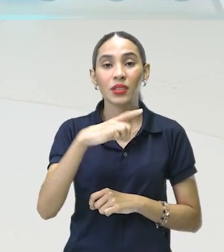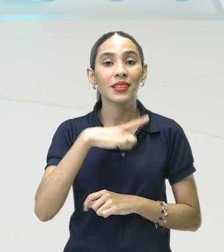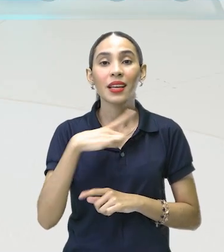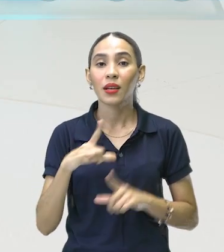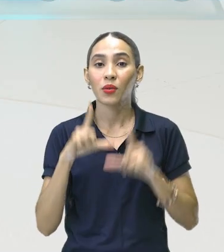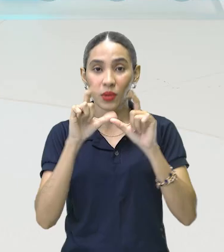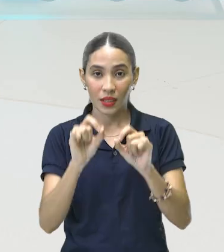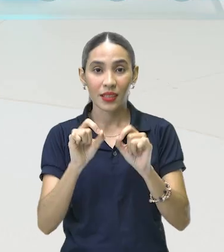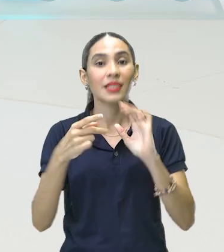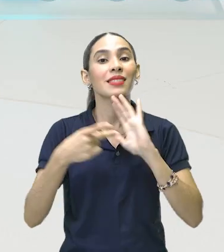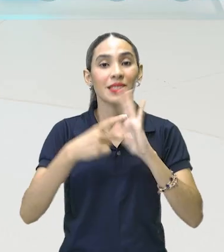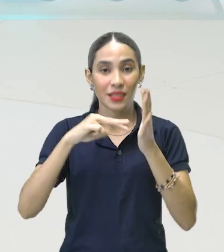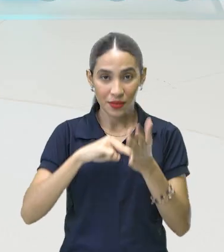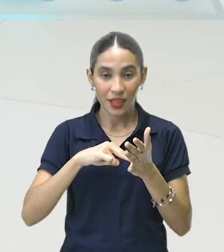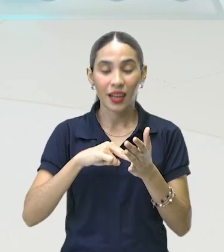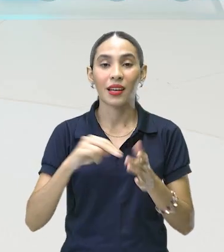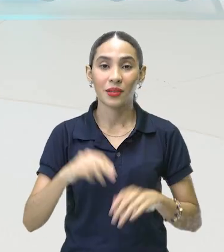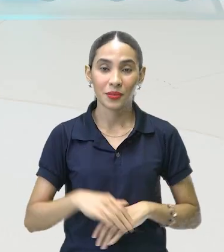eles possuem